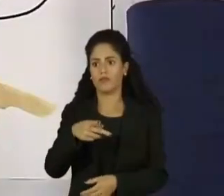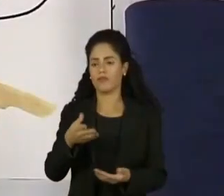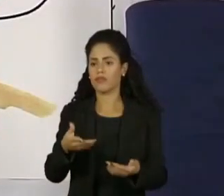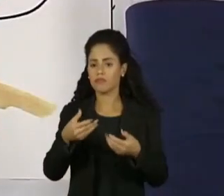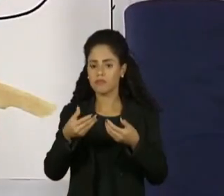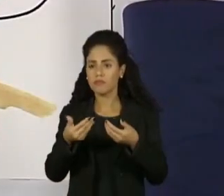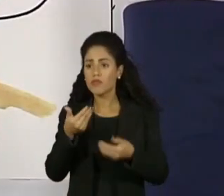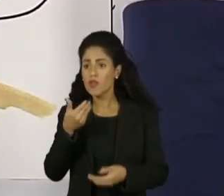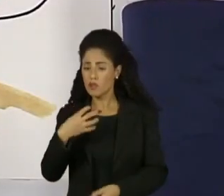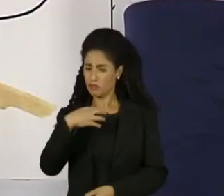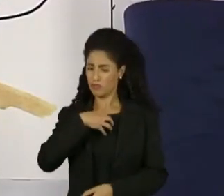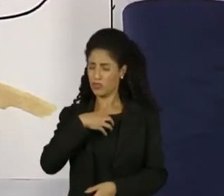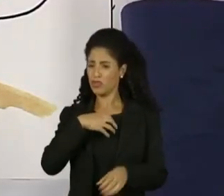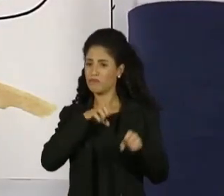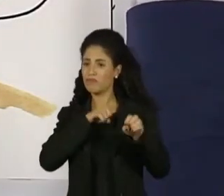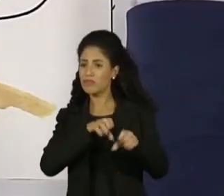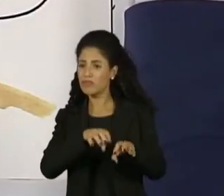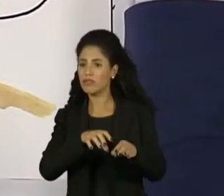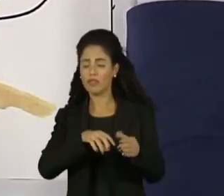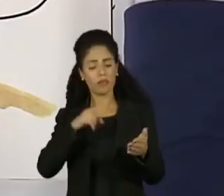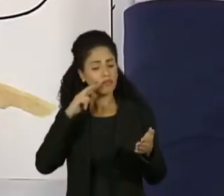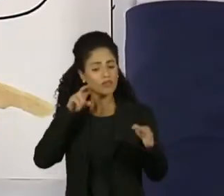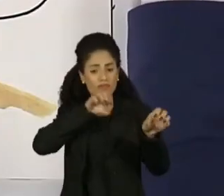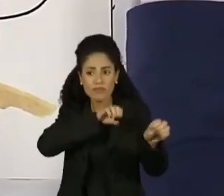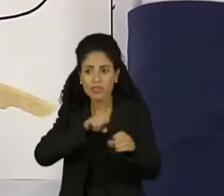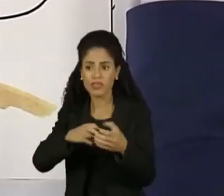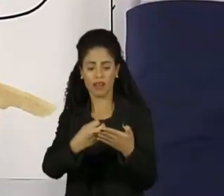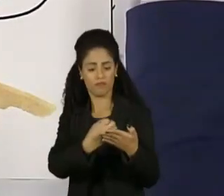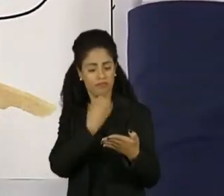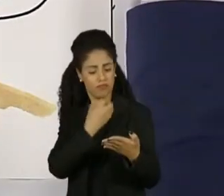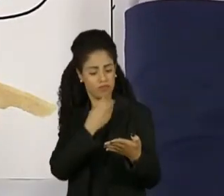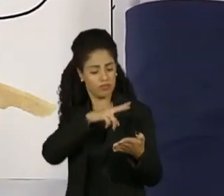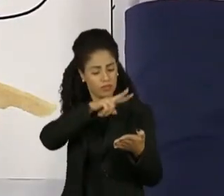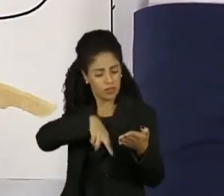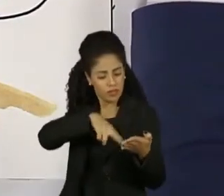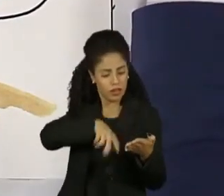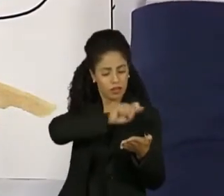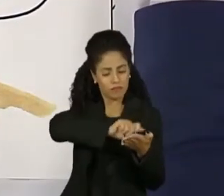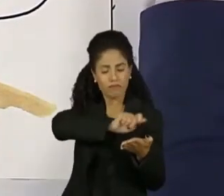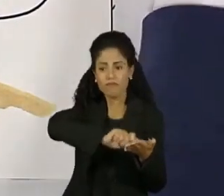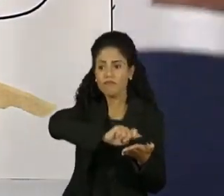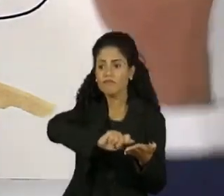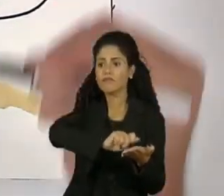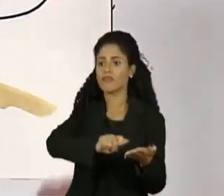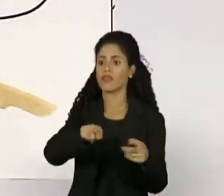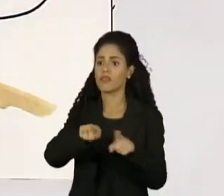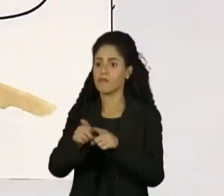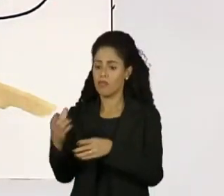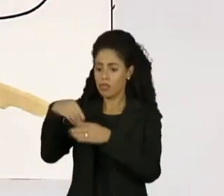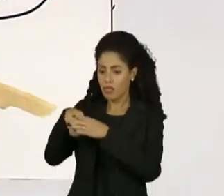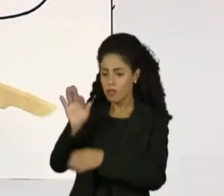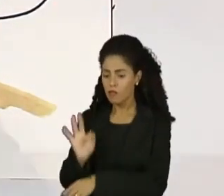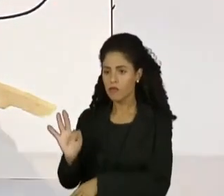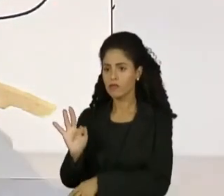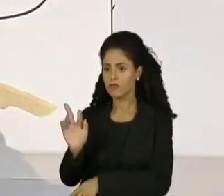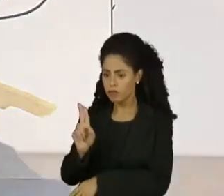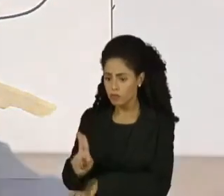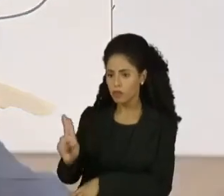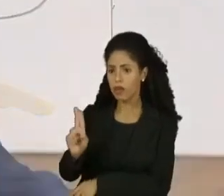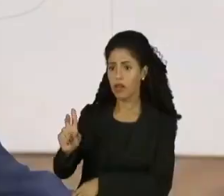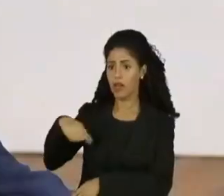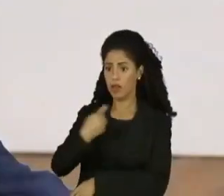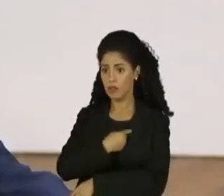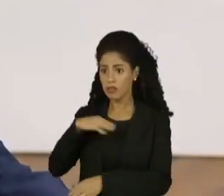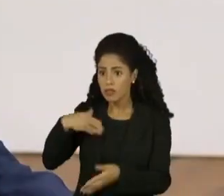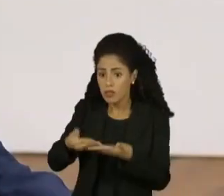doutrinação da formação dos professores alfabetizadores, quando a ideologia passou a ingressar dentro das universidades nessa formação, e nós estamos pagando